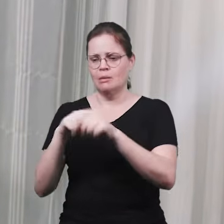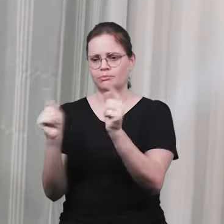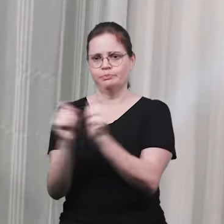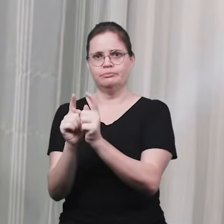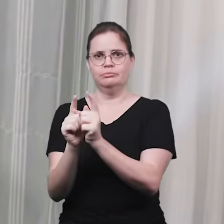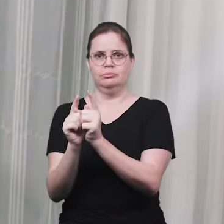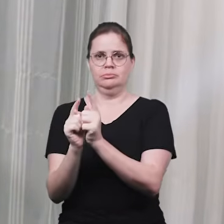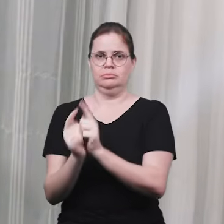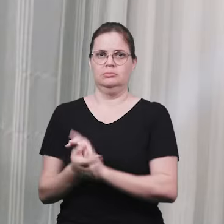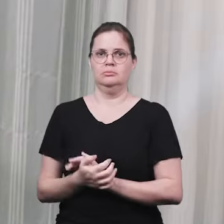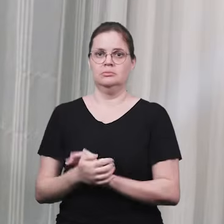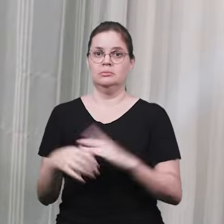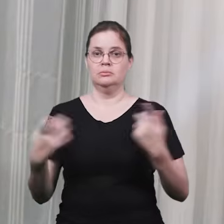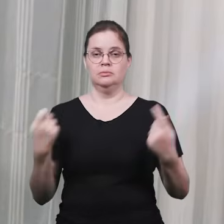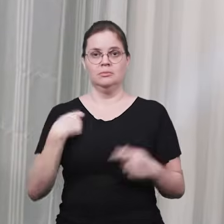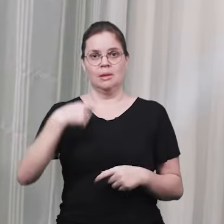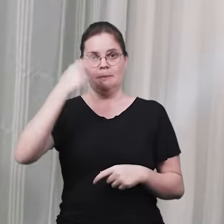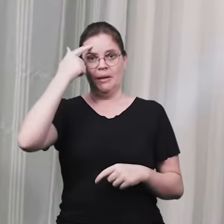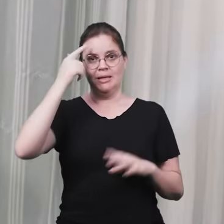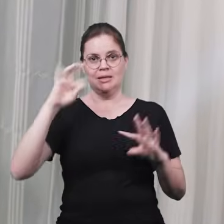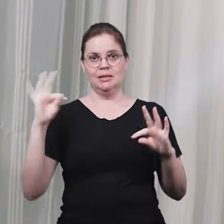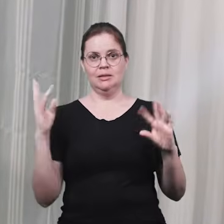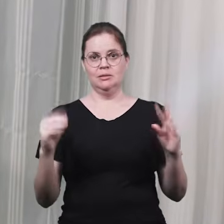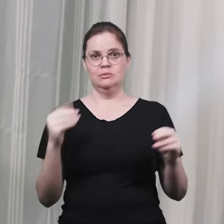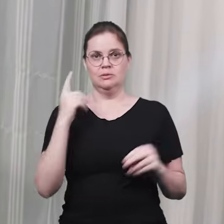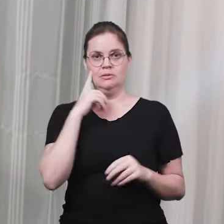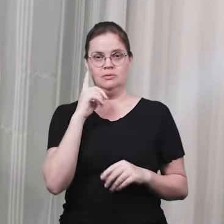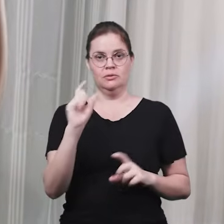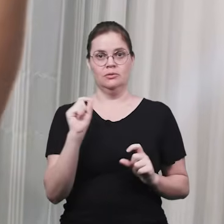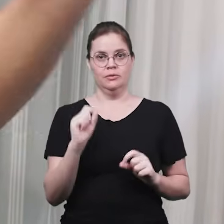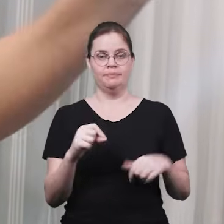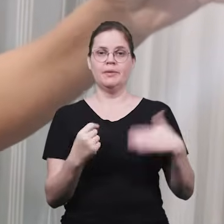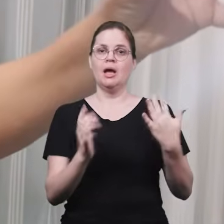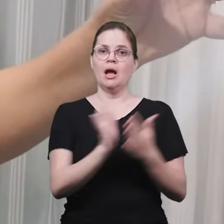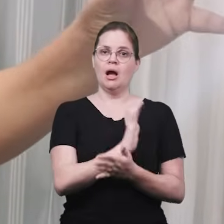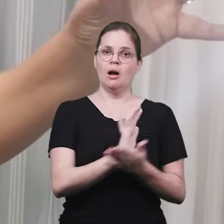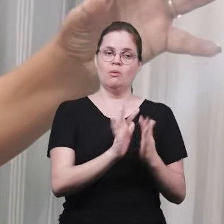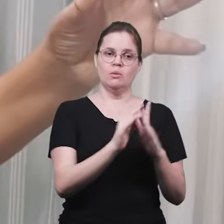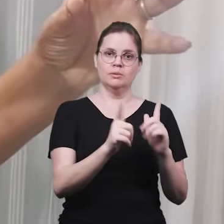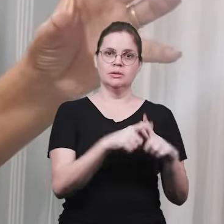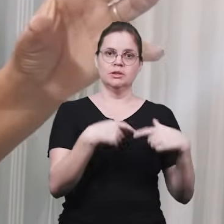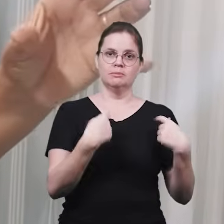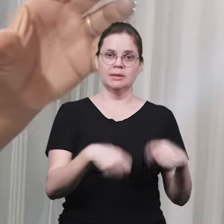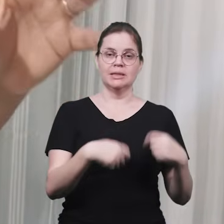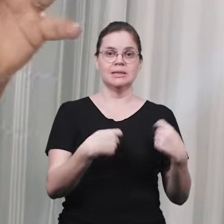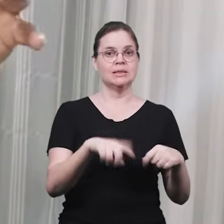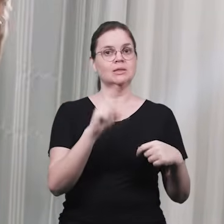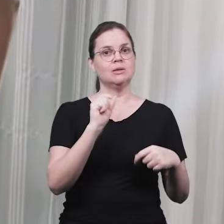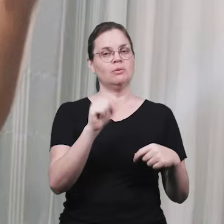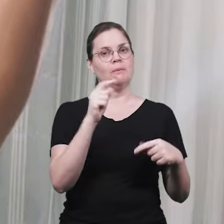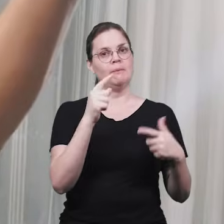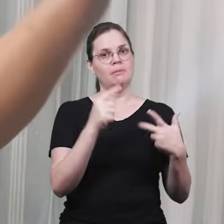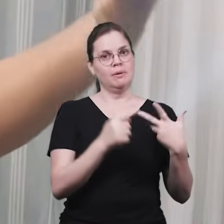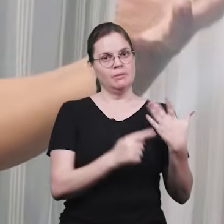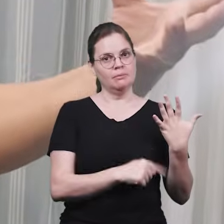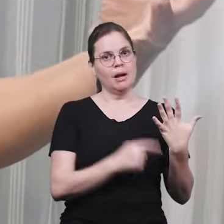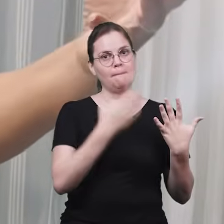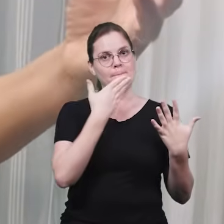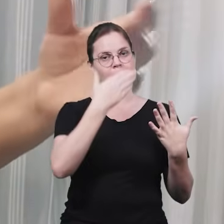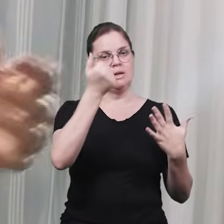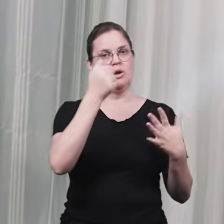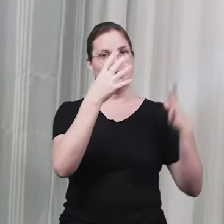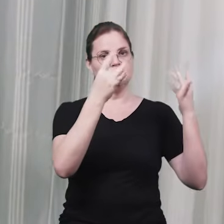curto. Então as irmãs pensaram em tudo isso. Pensaram, olha, eu vou ter em algumas igrejas pessoas que precisam de um acesso